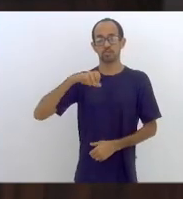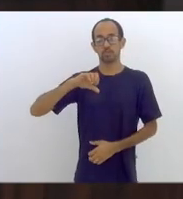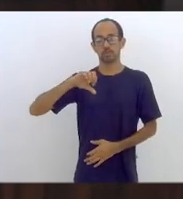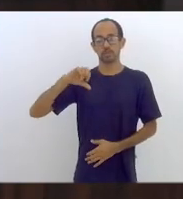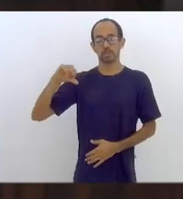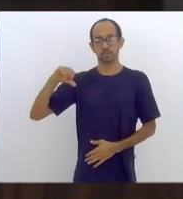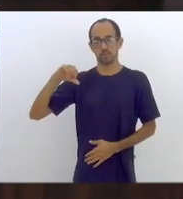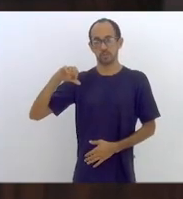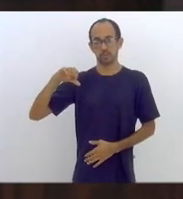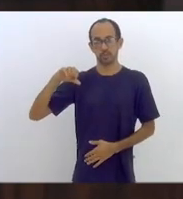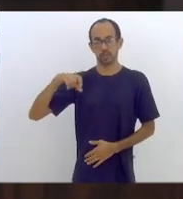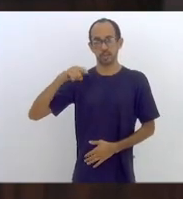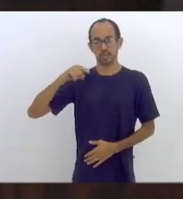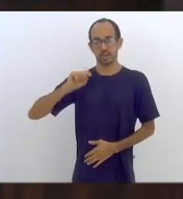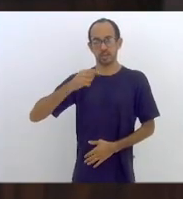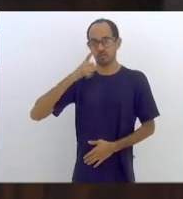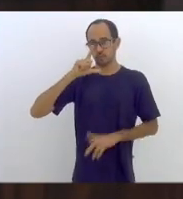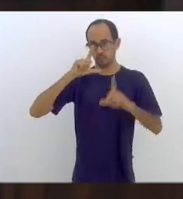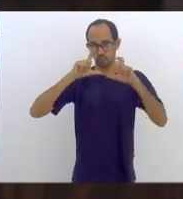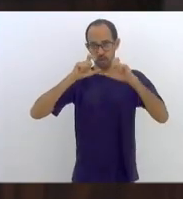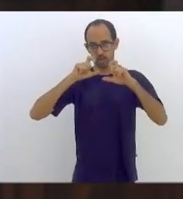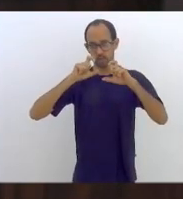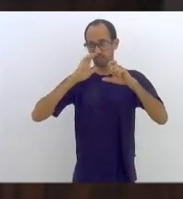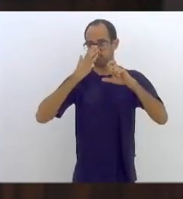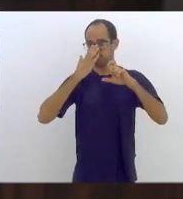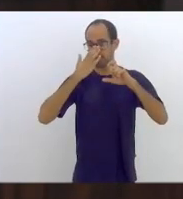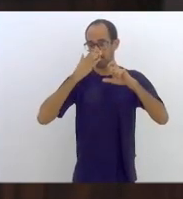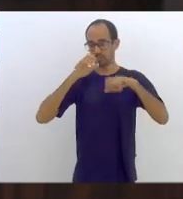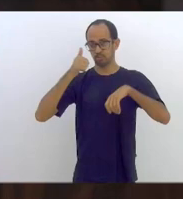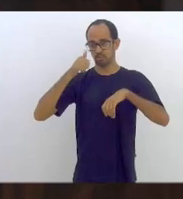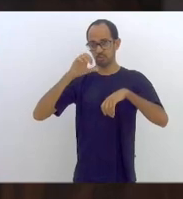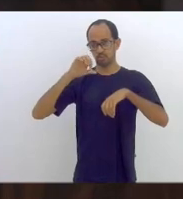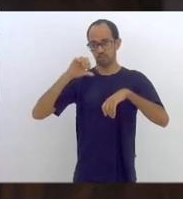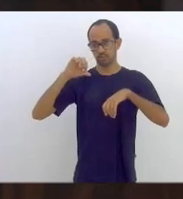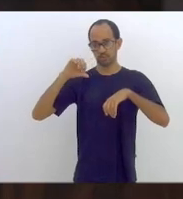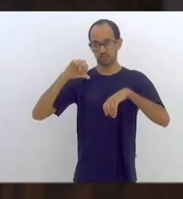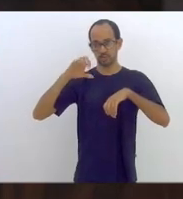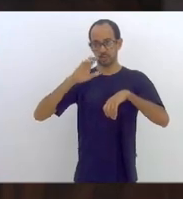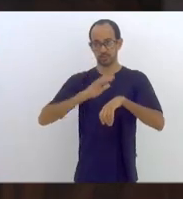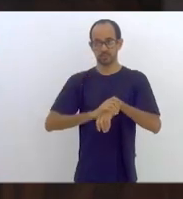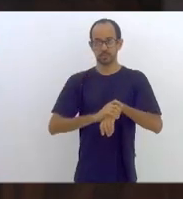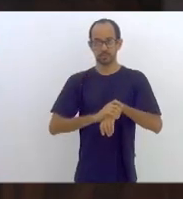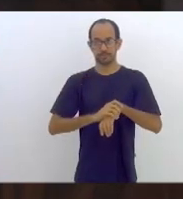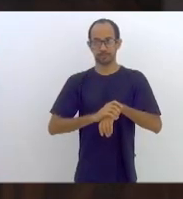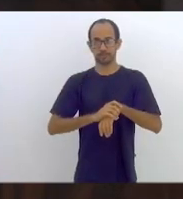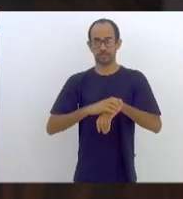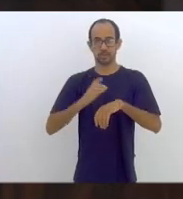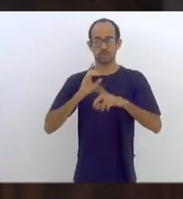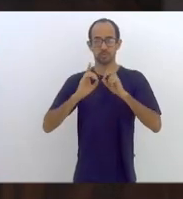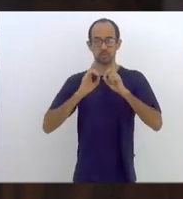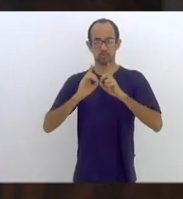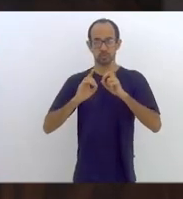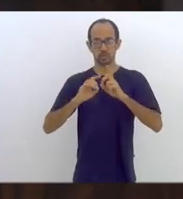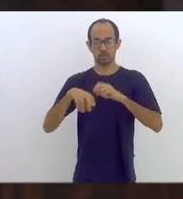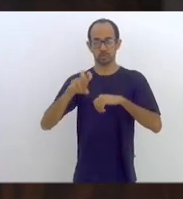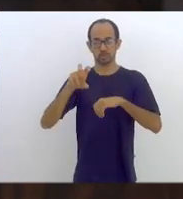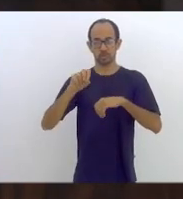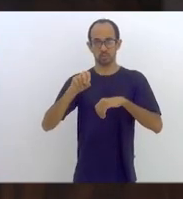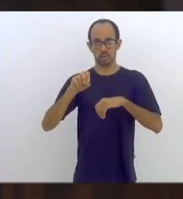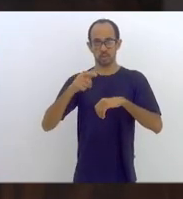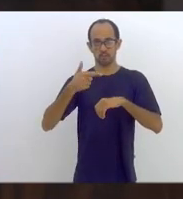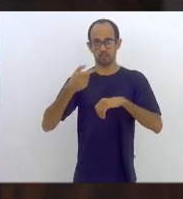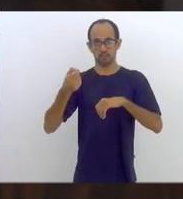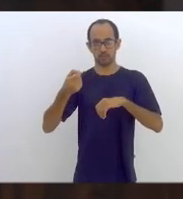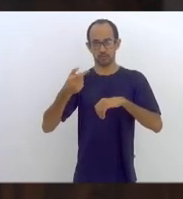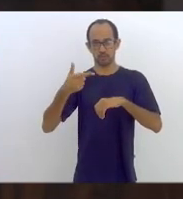fevereiro de falta de fevereiro de 99 em cima da discussão projeto de lei 5020 2021